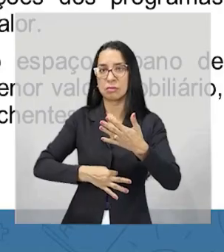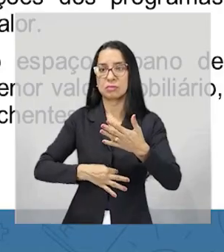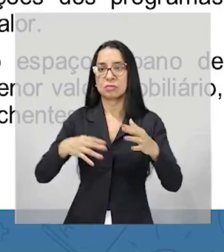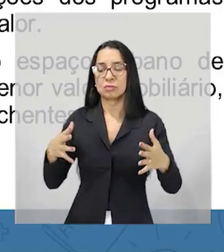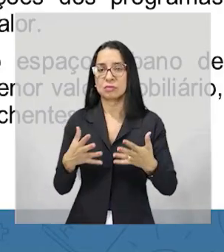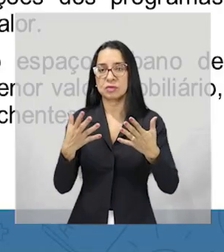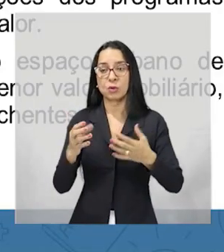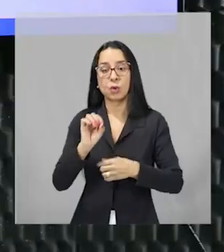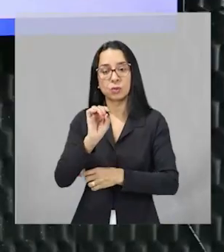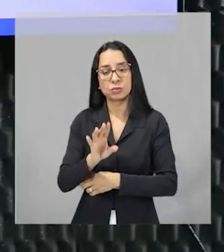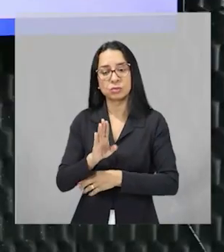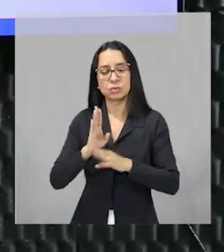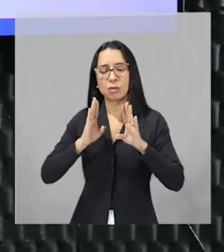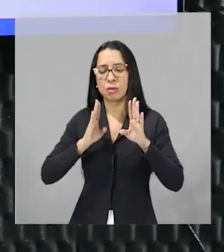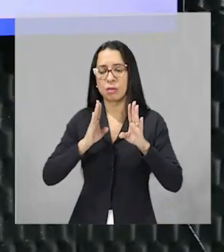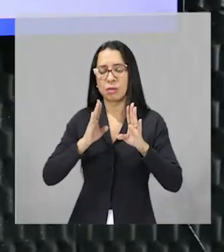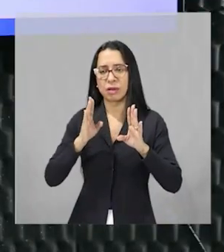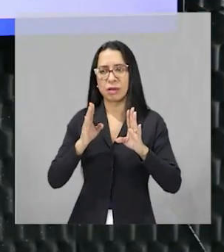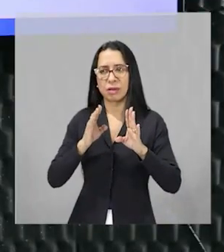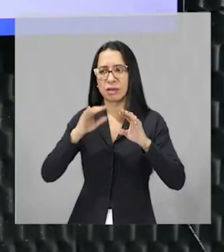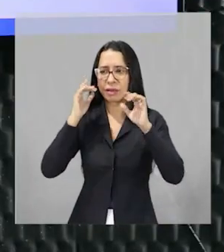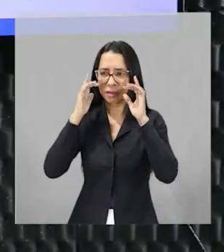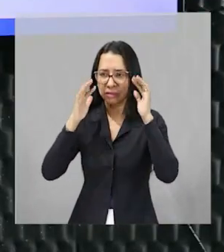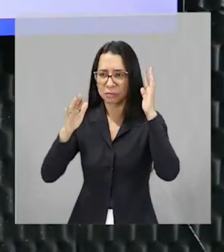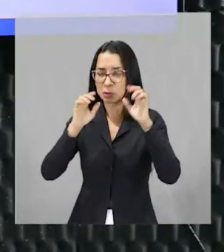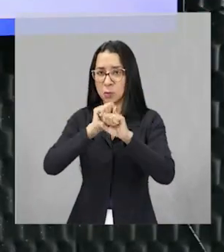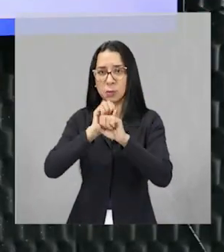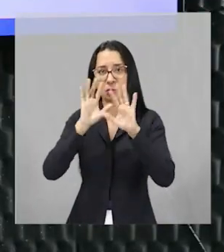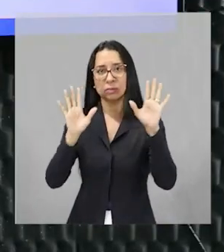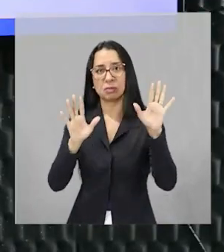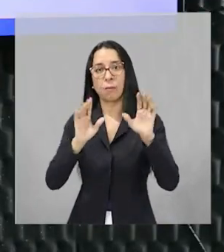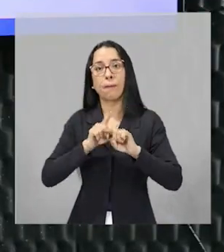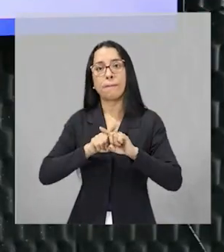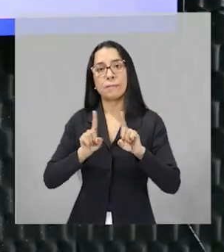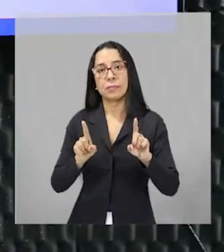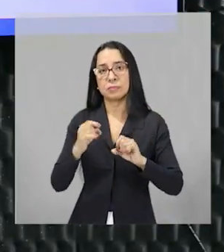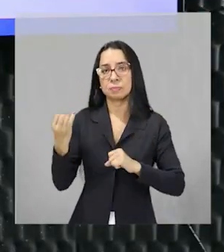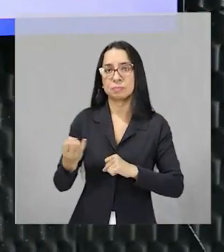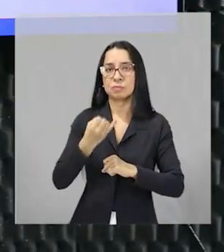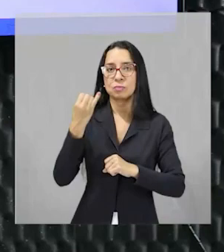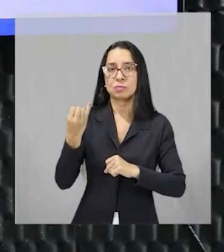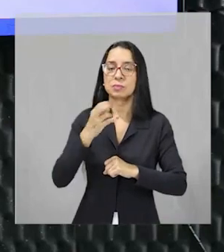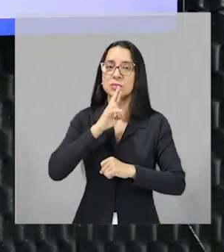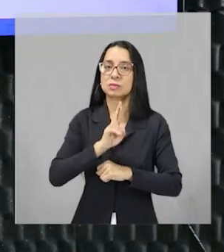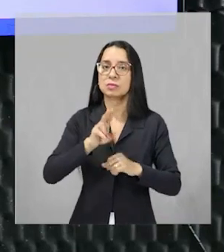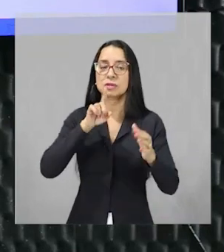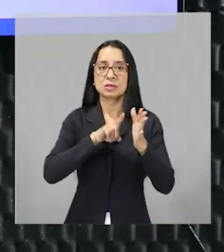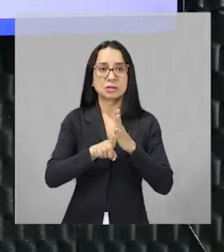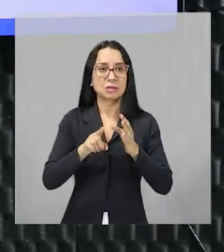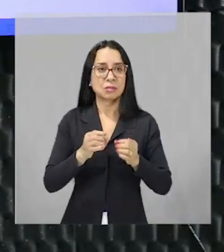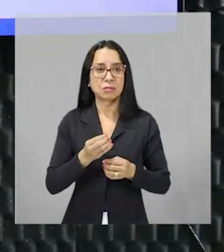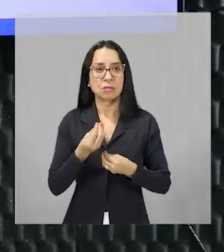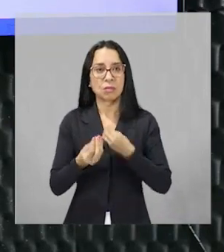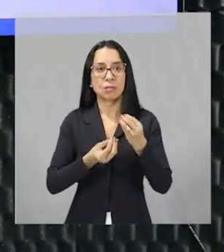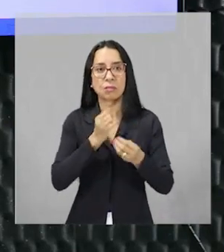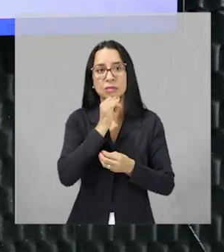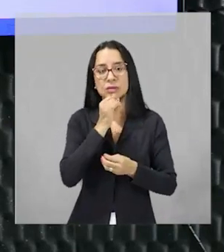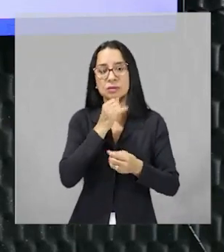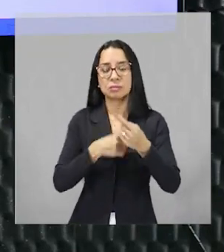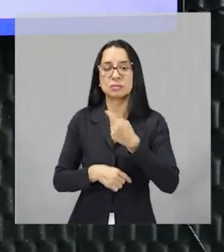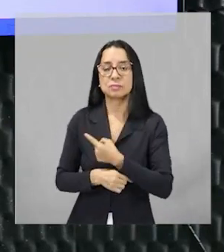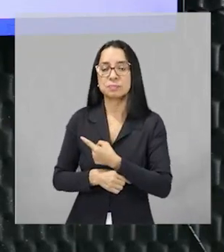te deu um norte sobre a temática, mas ele não era fundamental para que tu resolvesse a questão. Como é no caso esse aqui. Ó, ele está